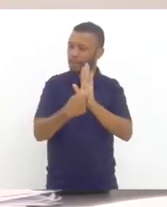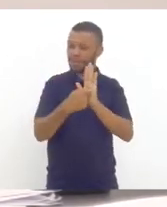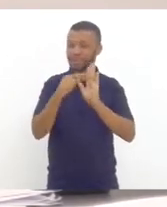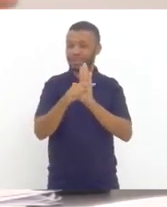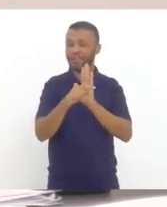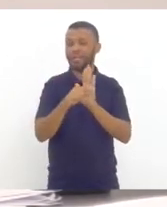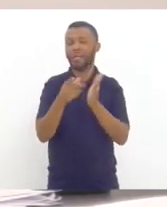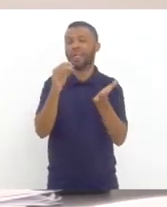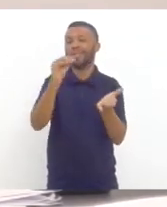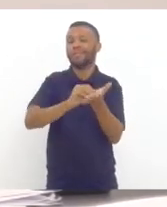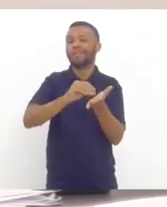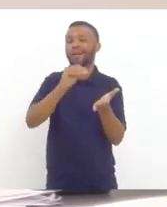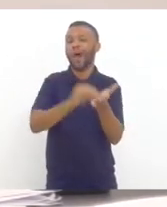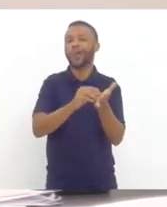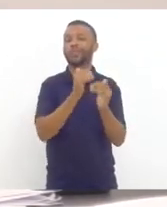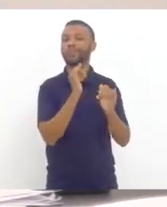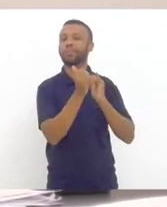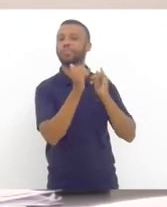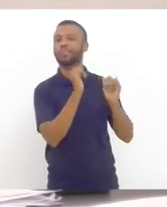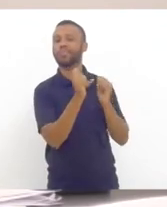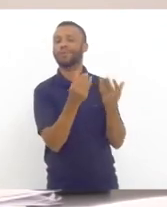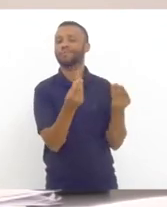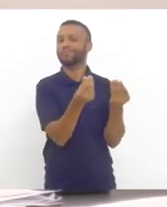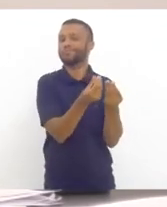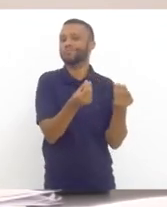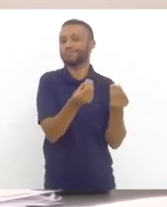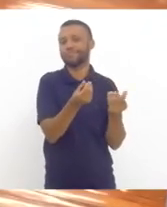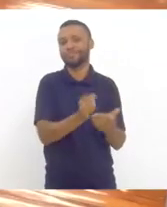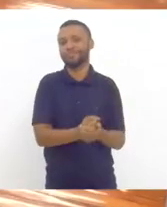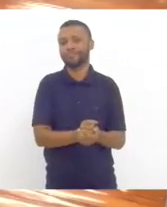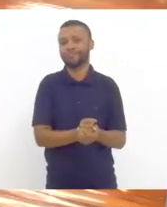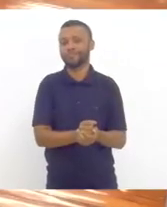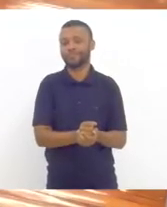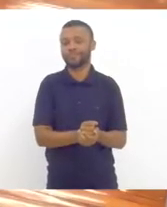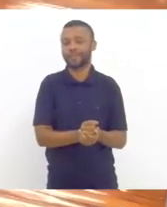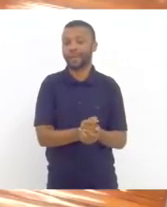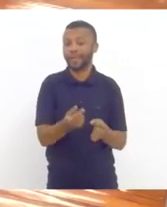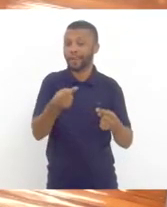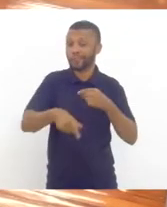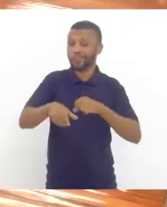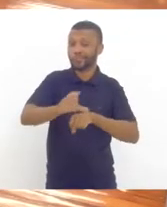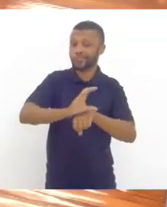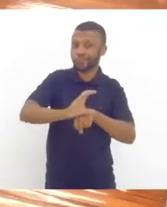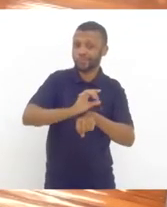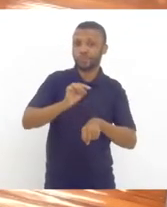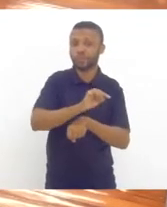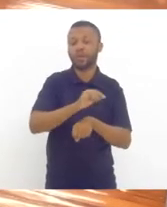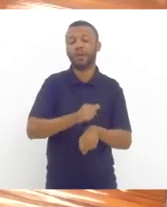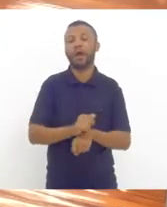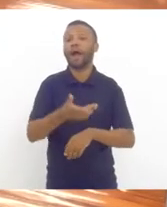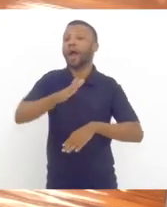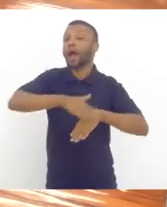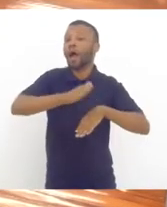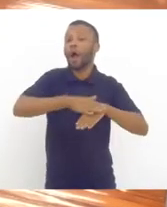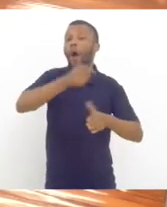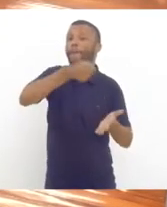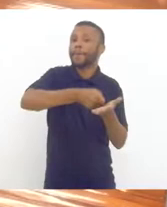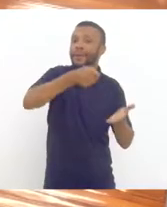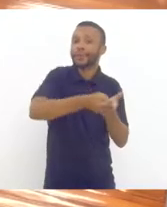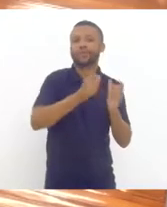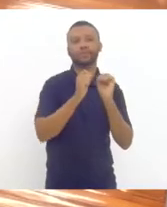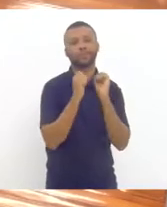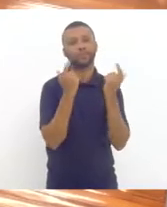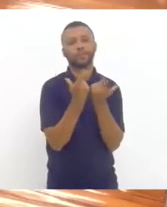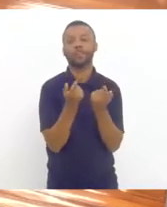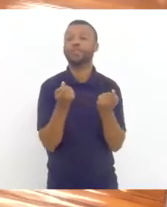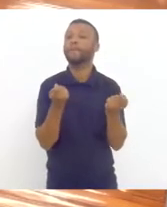inconsistente. Aí fica para o parlamento, né, fazer o papel de